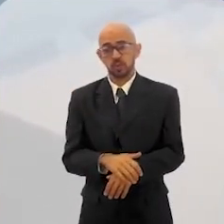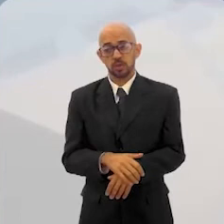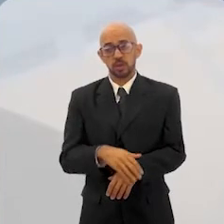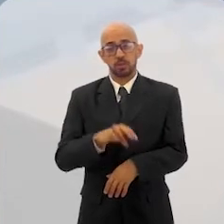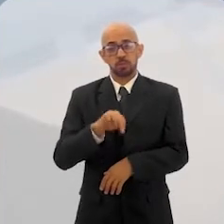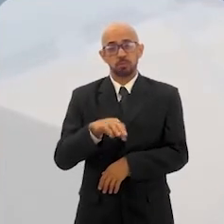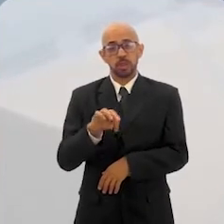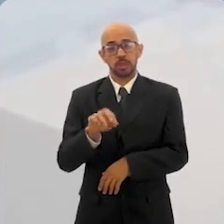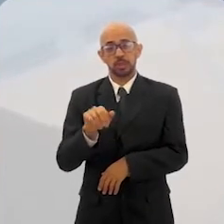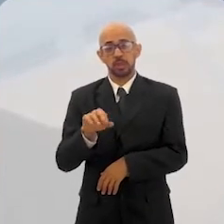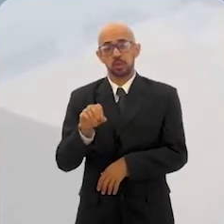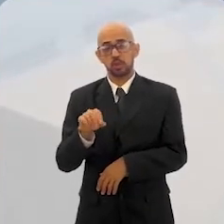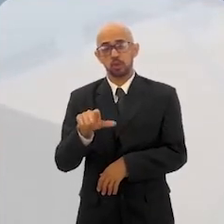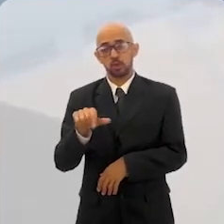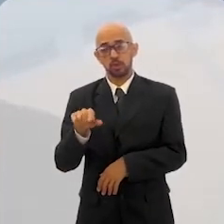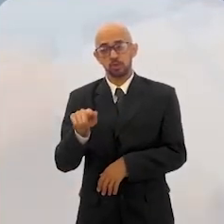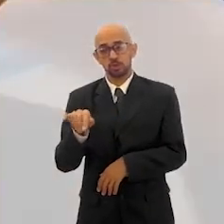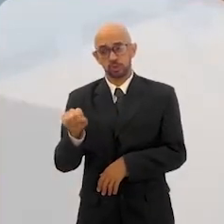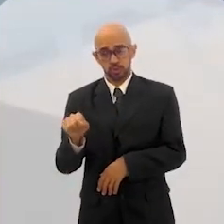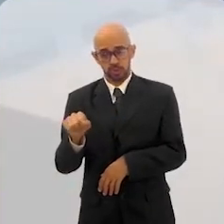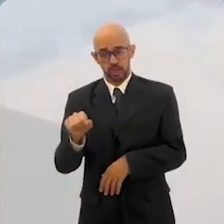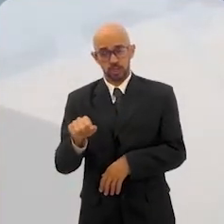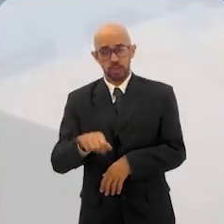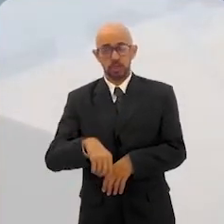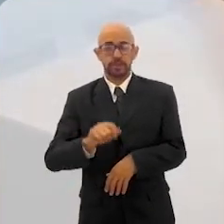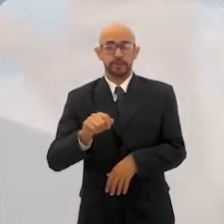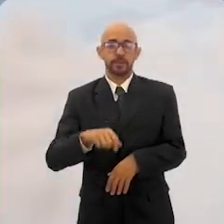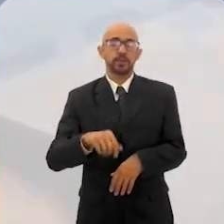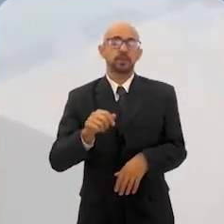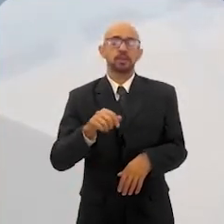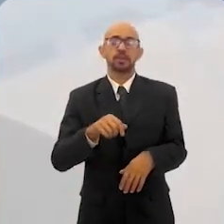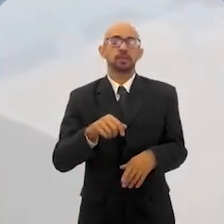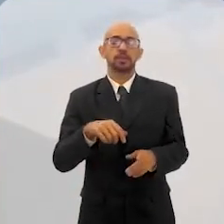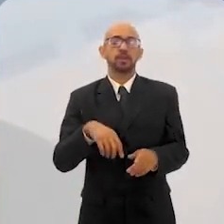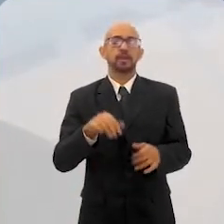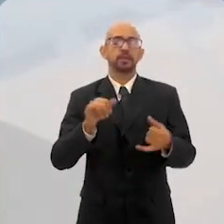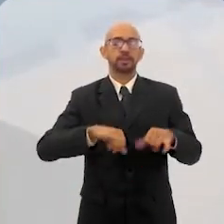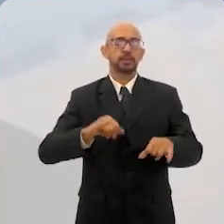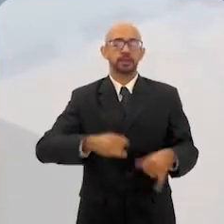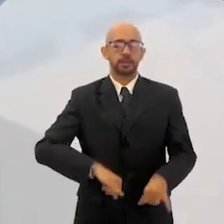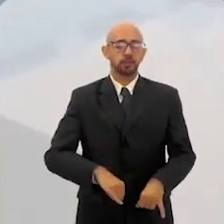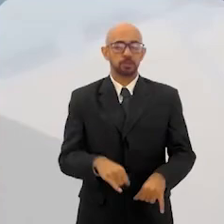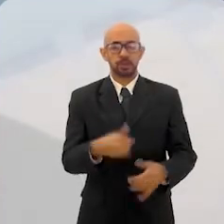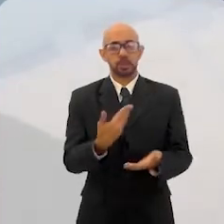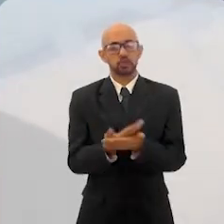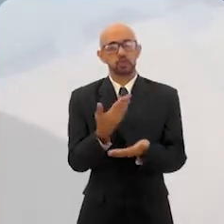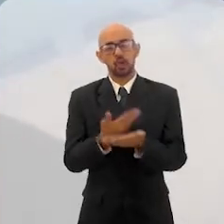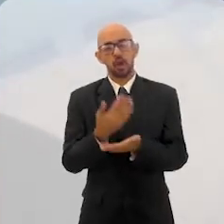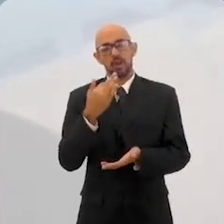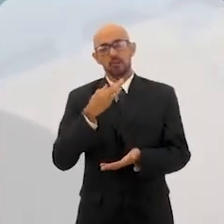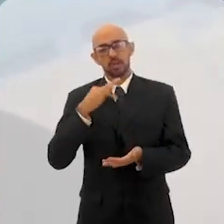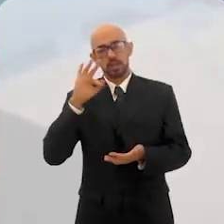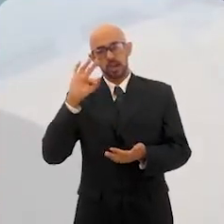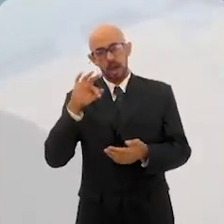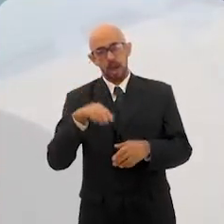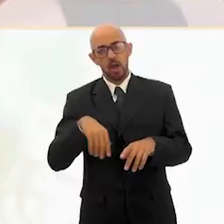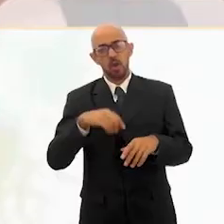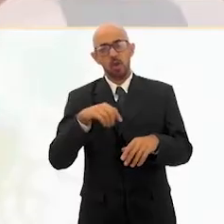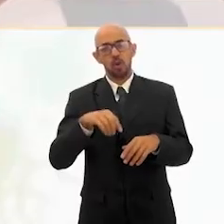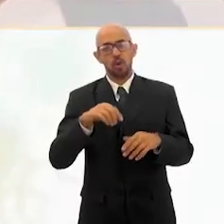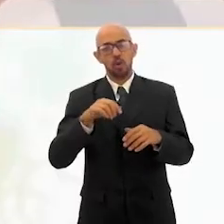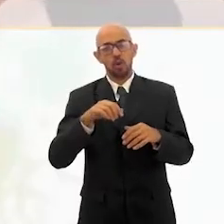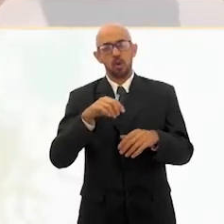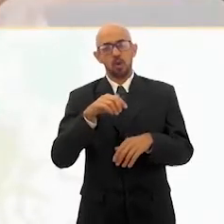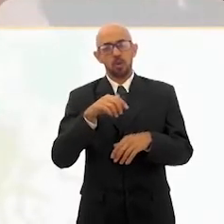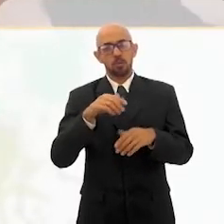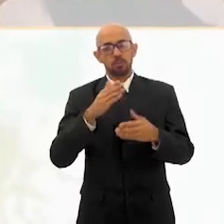Fiz meteorologia no Cefete Rio, química na Escola Técnica Federal de Química, processamento de dados